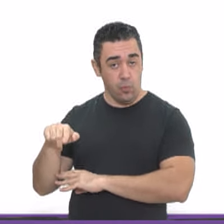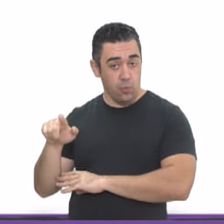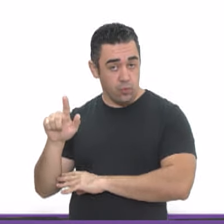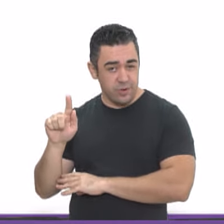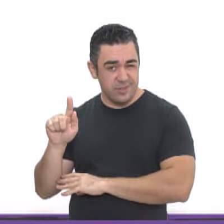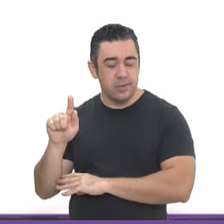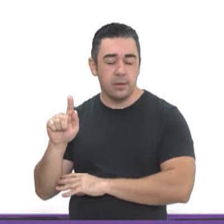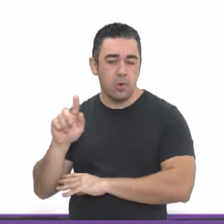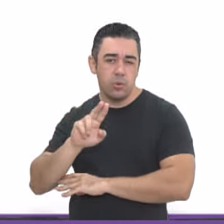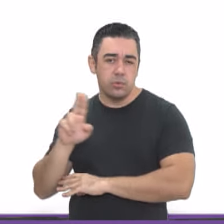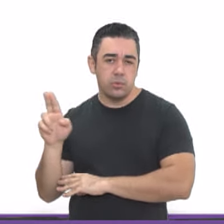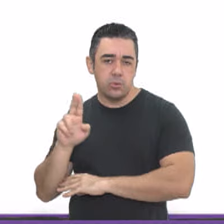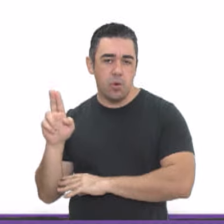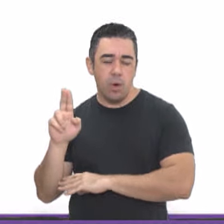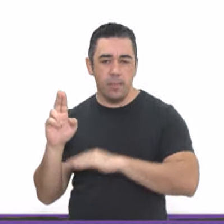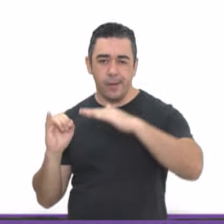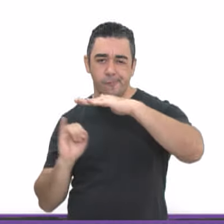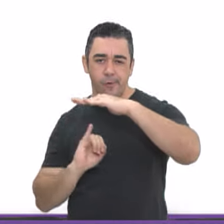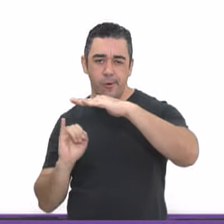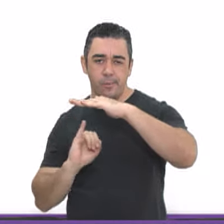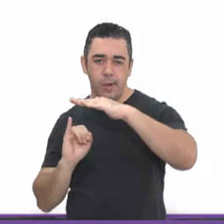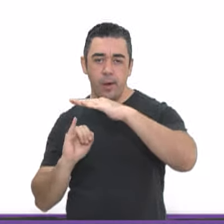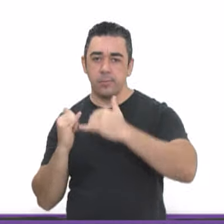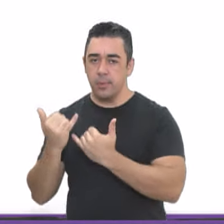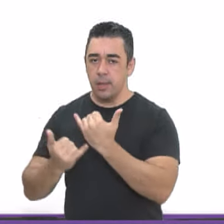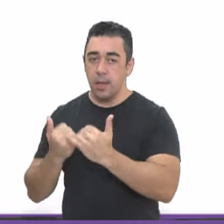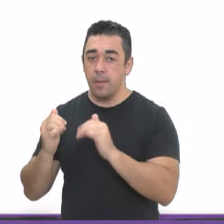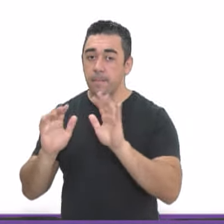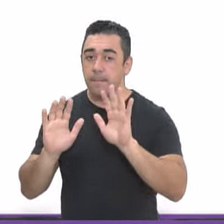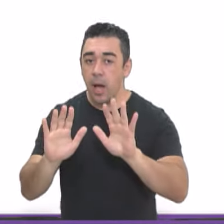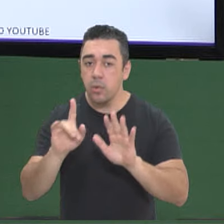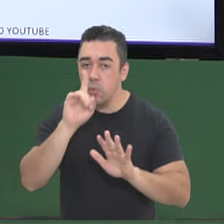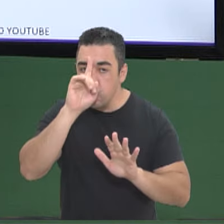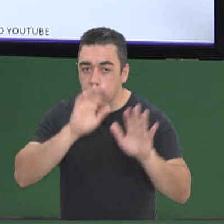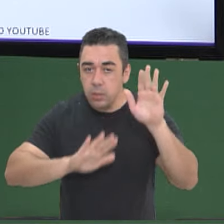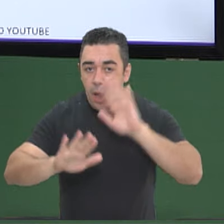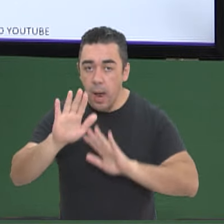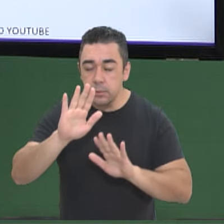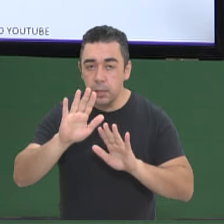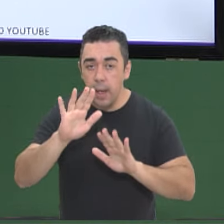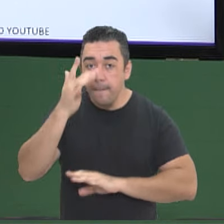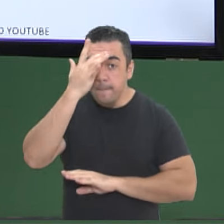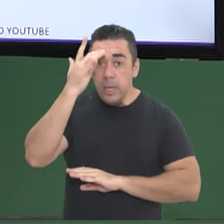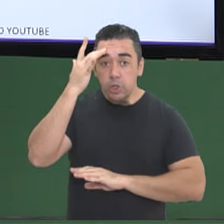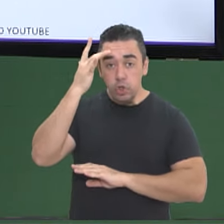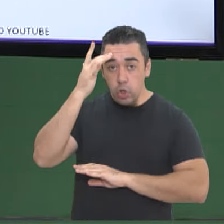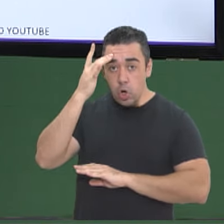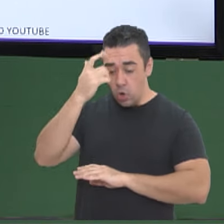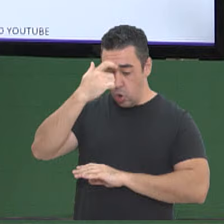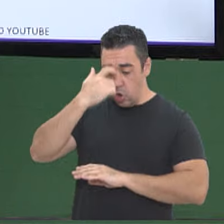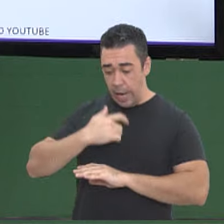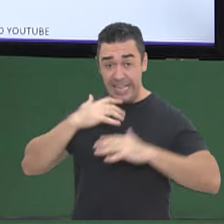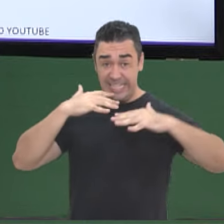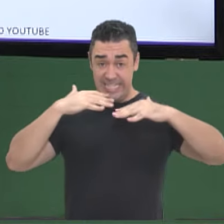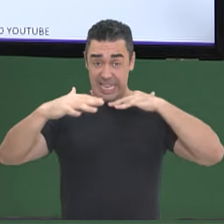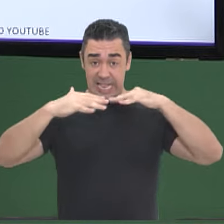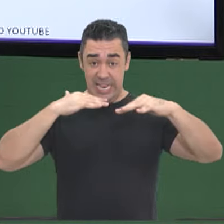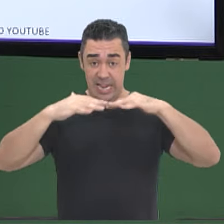de brincadeira. E cuidado aí, não chamem nenhum atleta de tênis de mesa